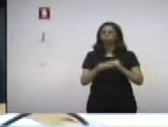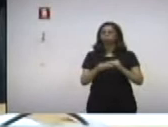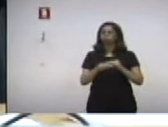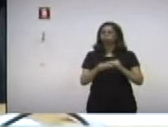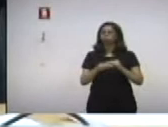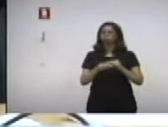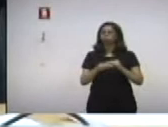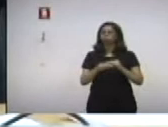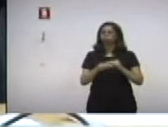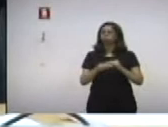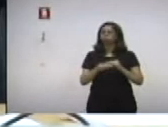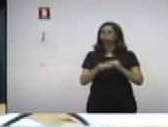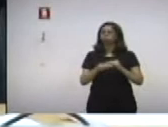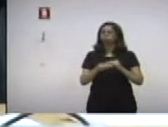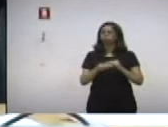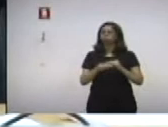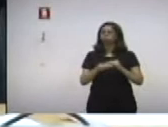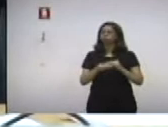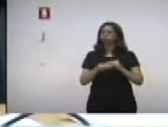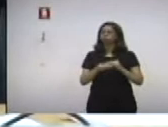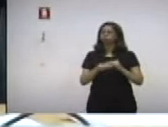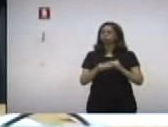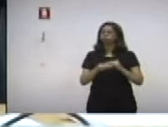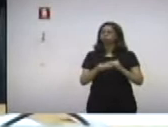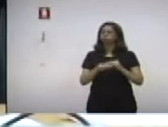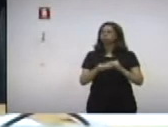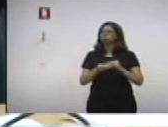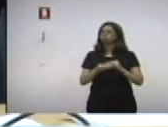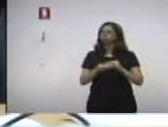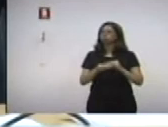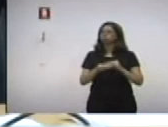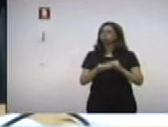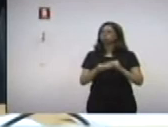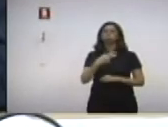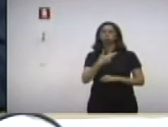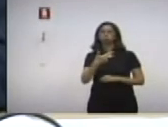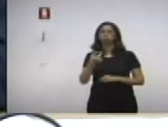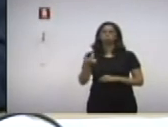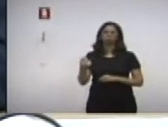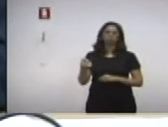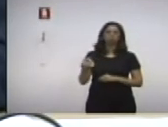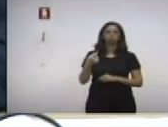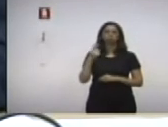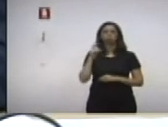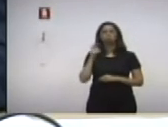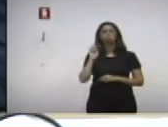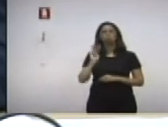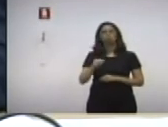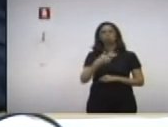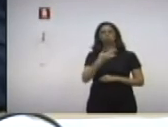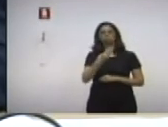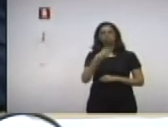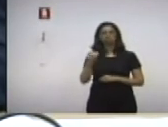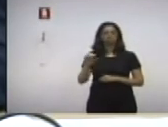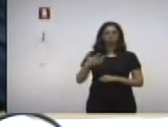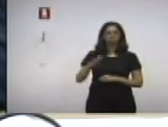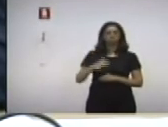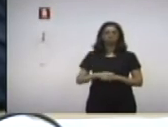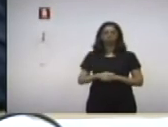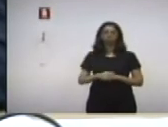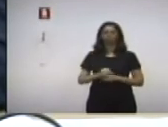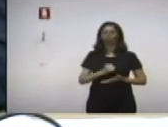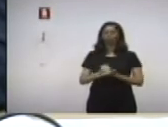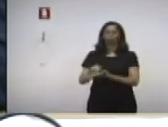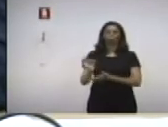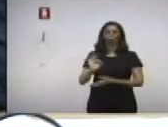esse valor Se não me engano um milhão e duzentos mil e trezentos não contempla as nossas entidades e se